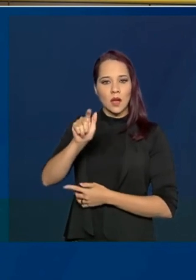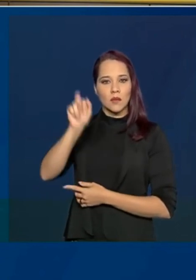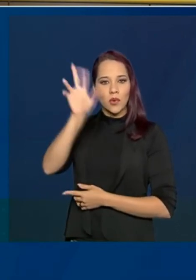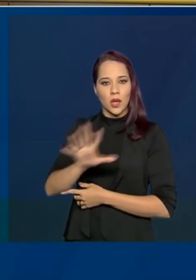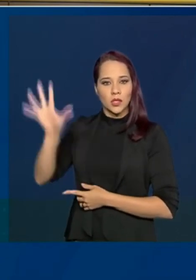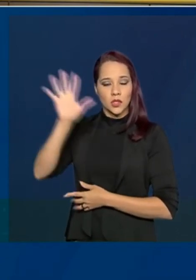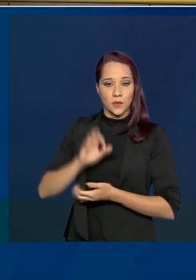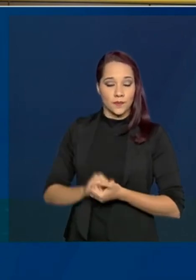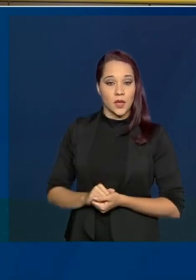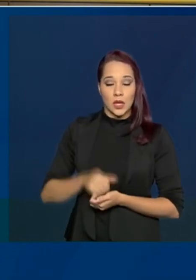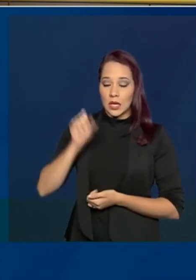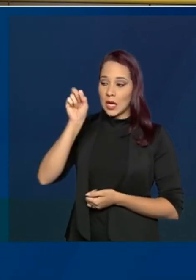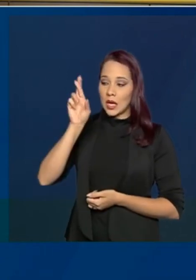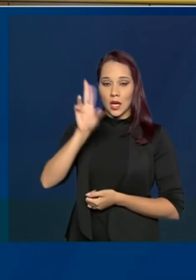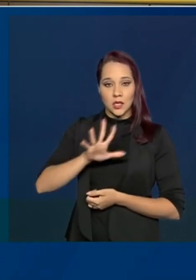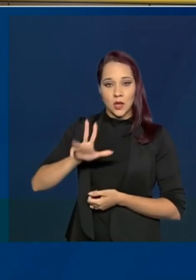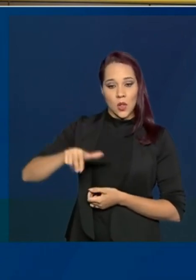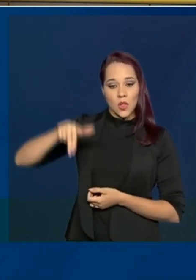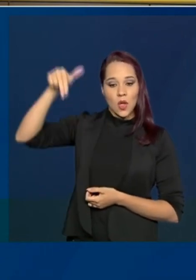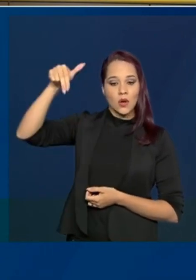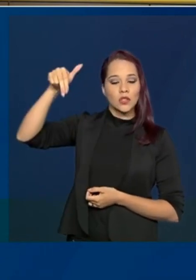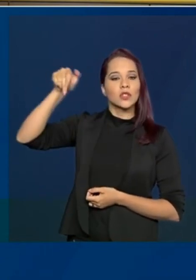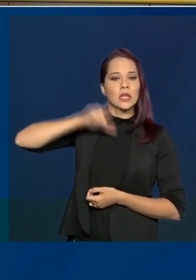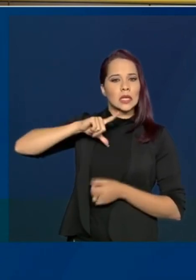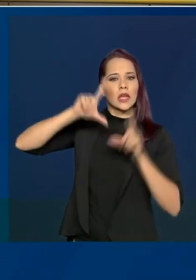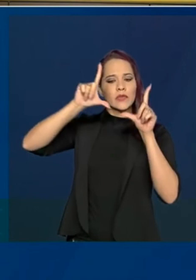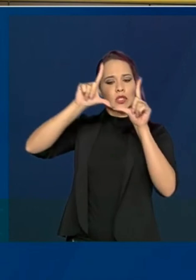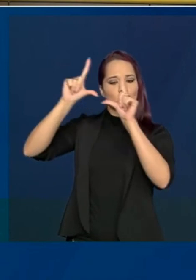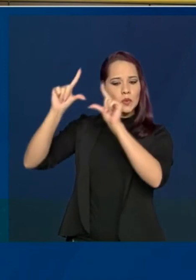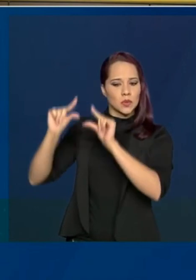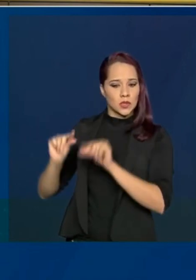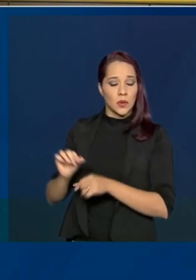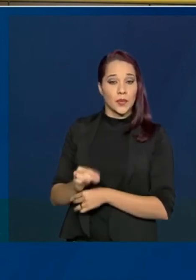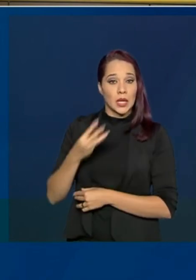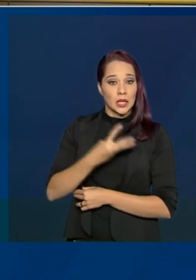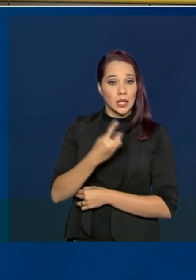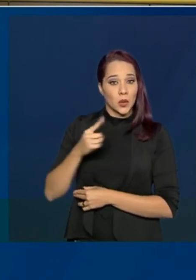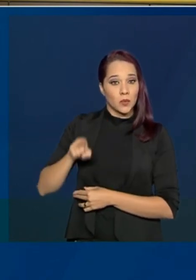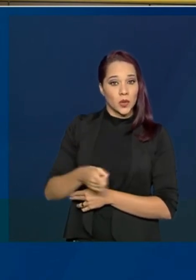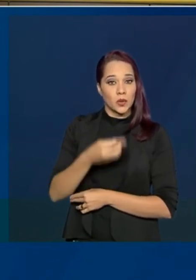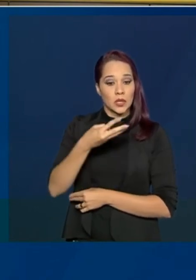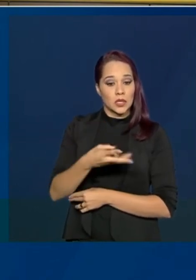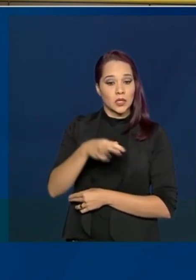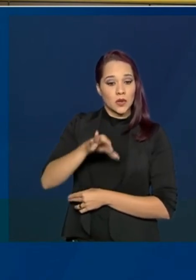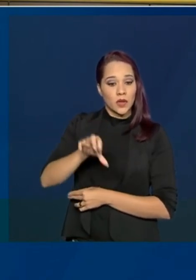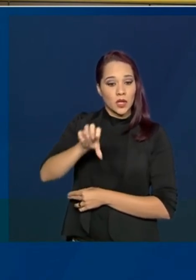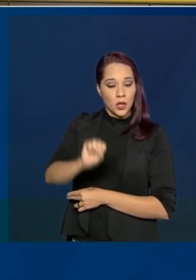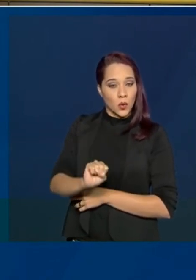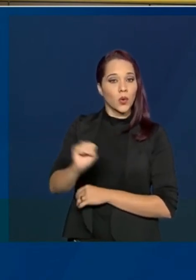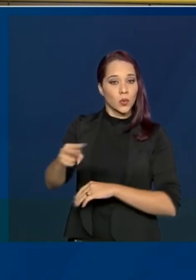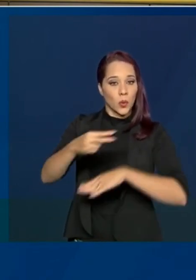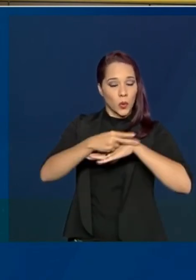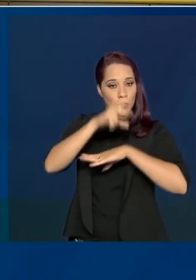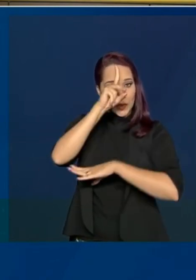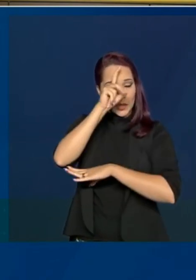região norte, a redução é bastante evidente. Do total de 31.398 hospitalizações, a